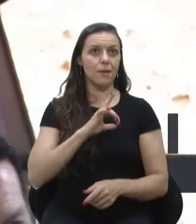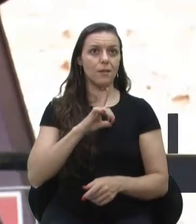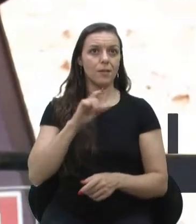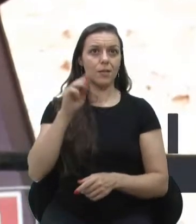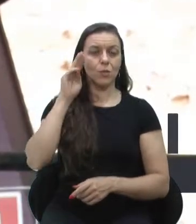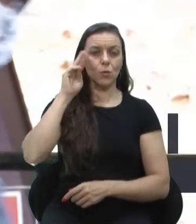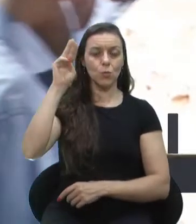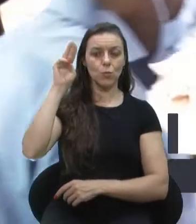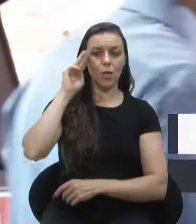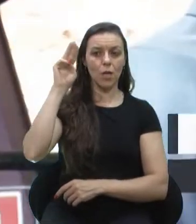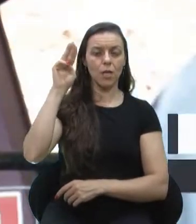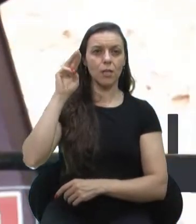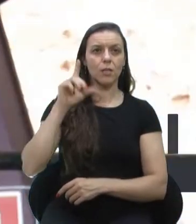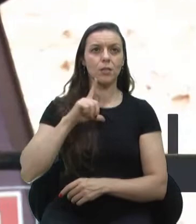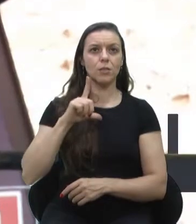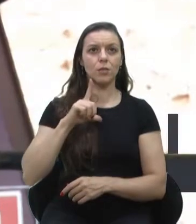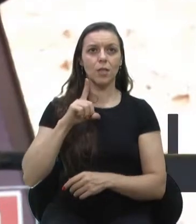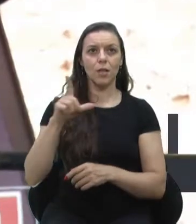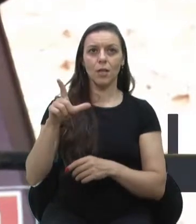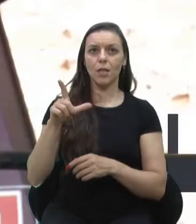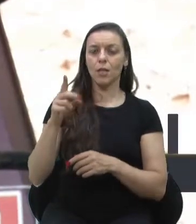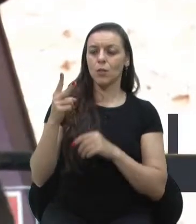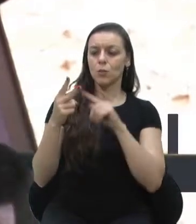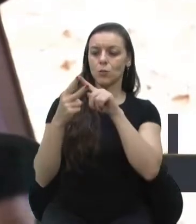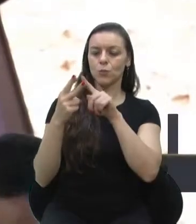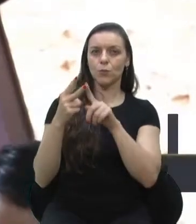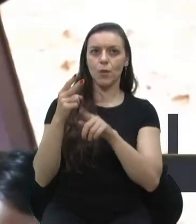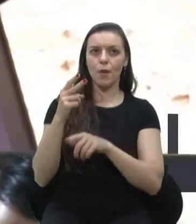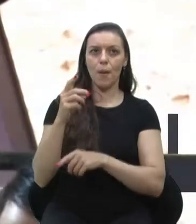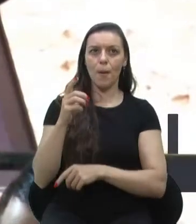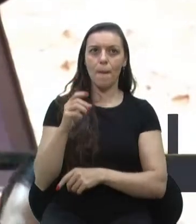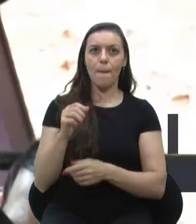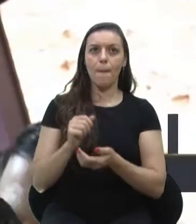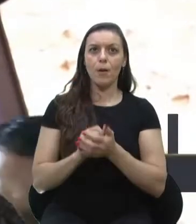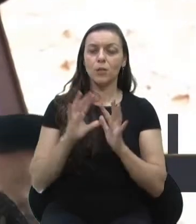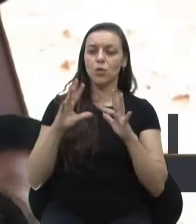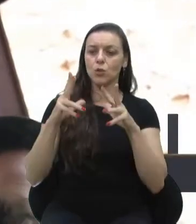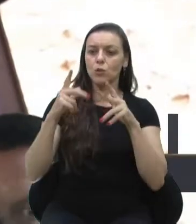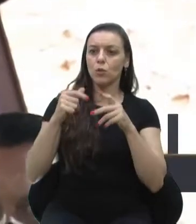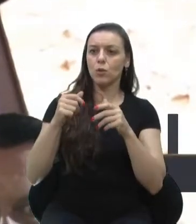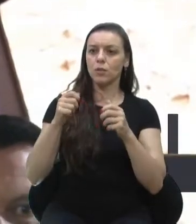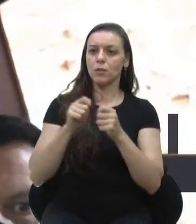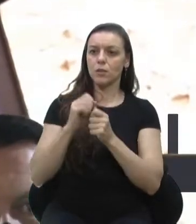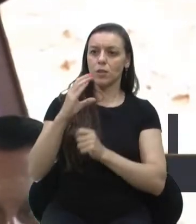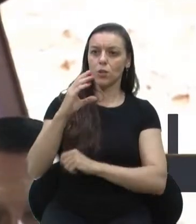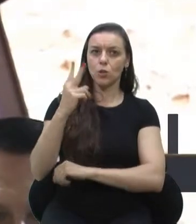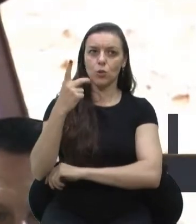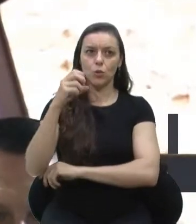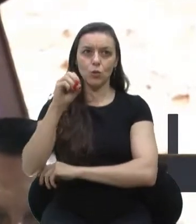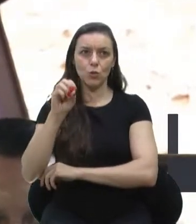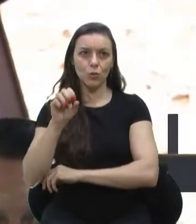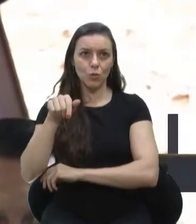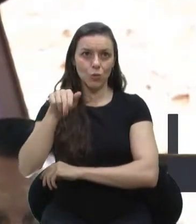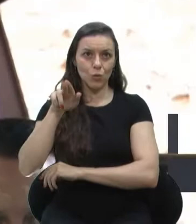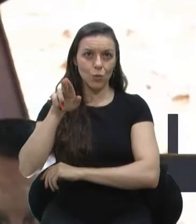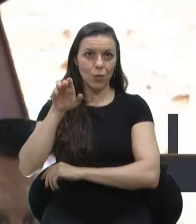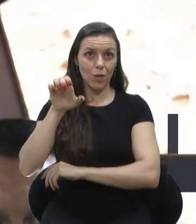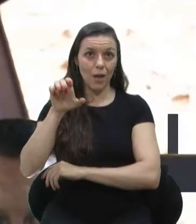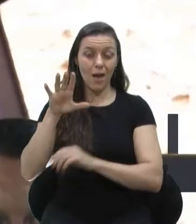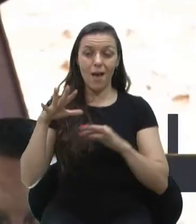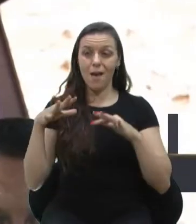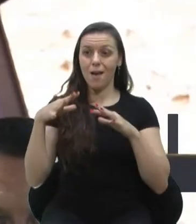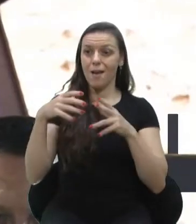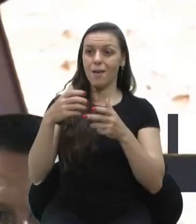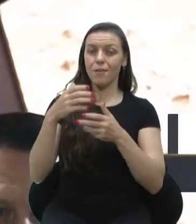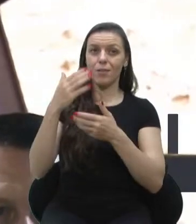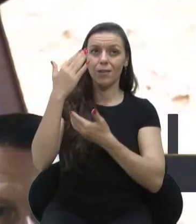Lima, o soldado Marcelo Lopes, do nosso glorioso 12 BPM, pessoal do 4º BP Choque, que nos recebeu também muito bem no estande. Agradecer a todos os órgãos